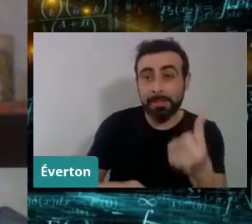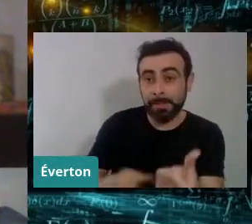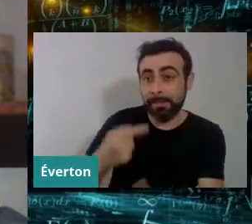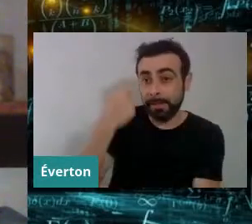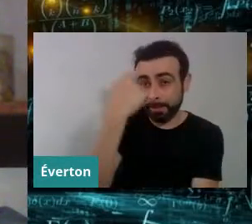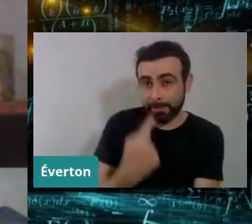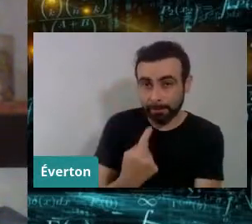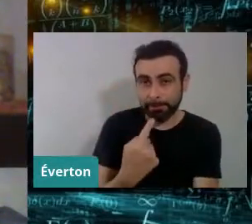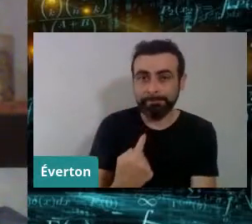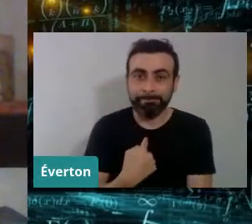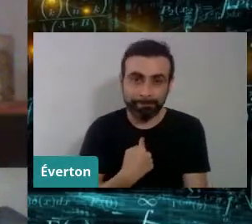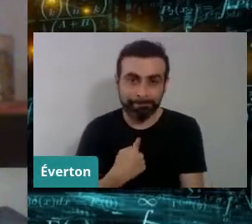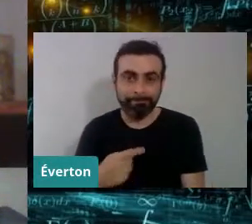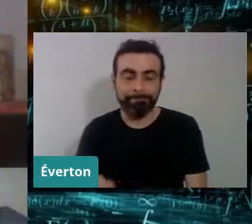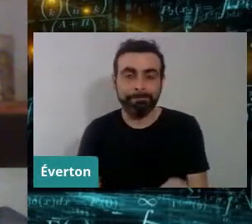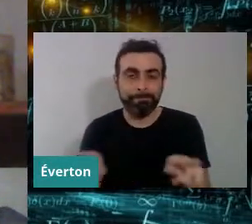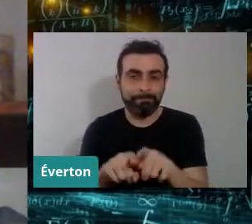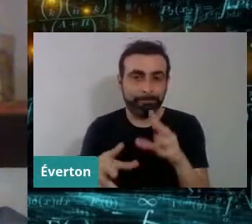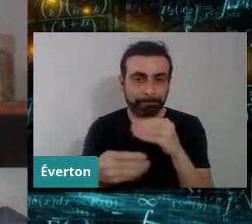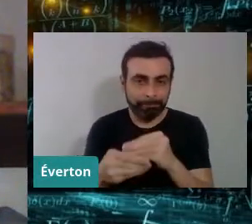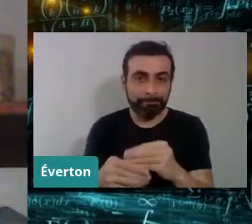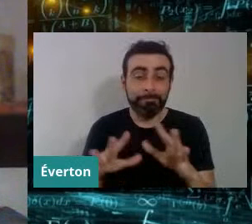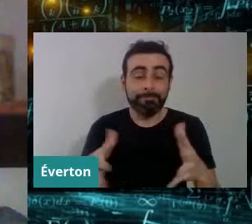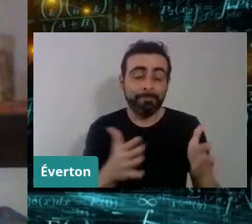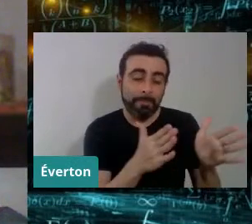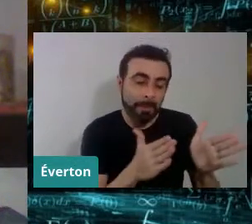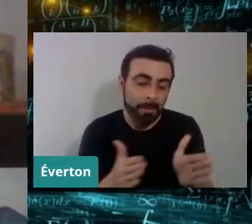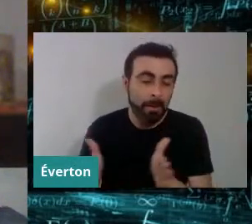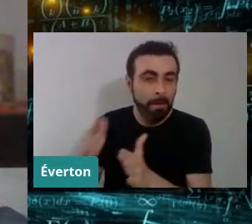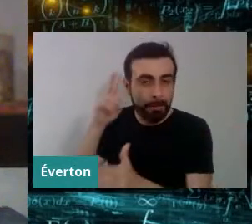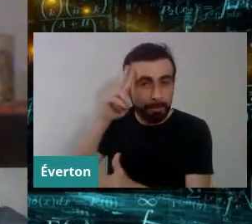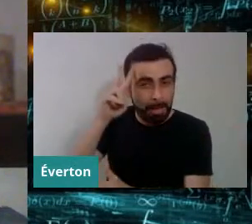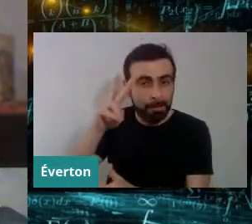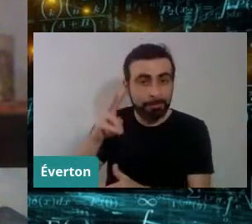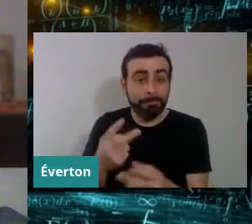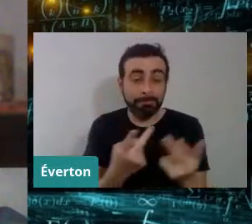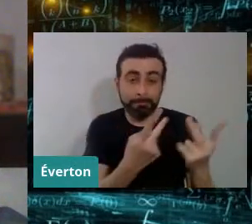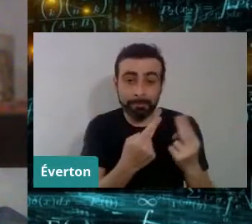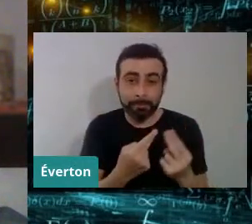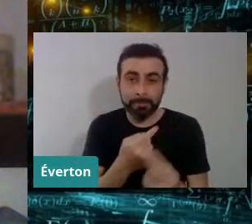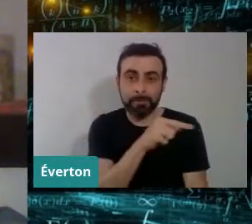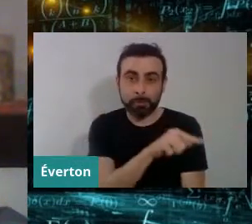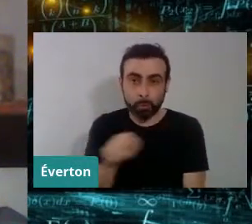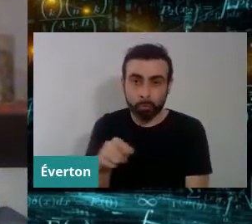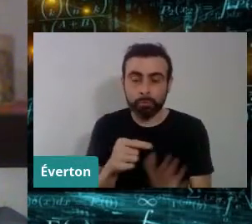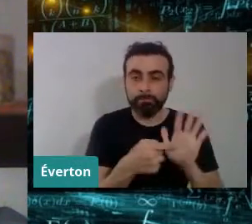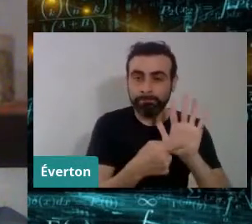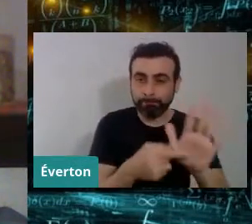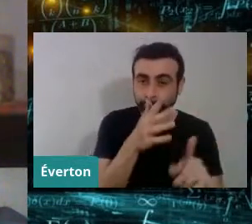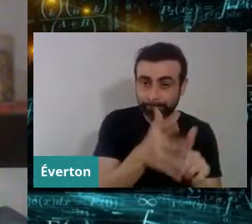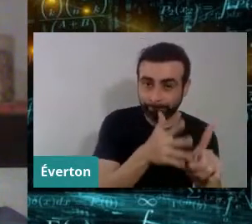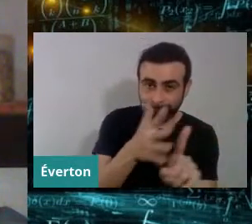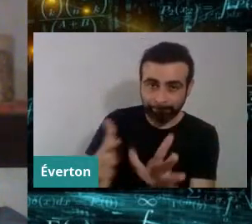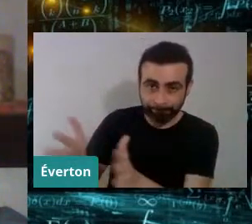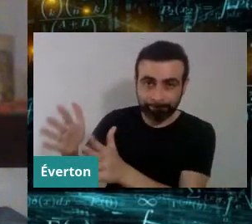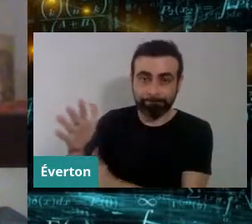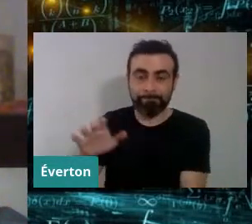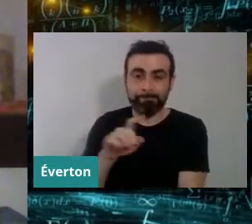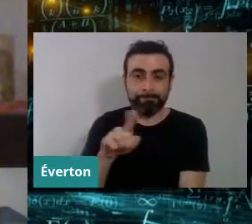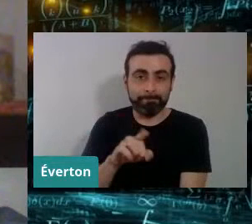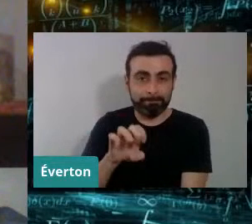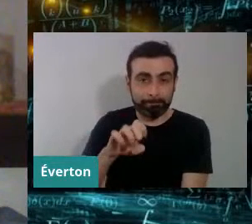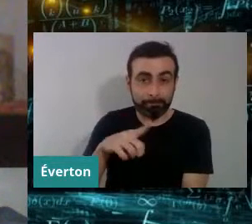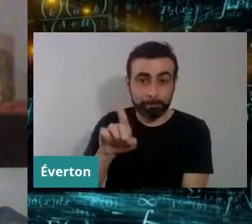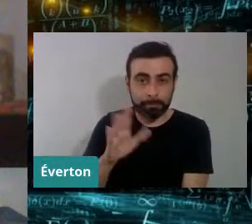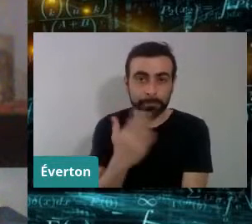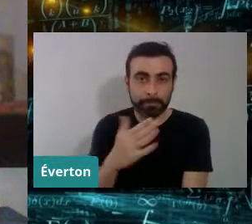Depois dessa viagem, né, como o professor José Carlos nos convidou, eu